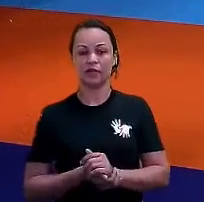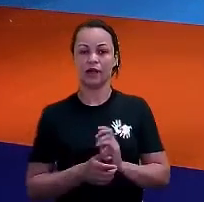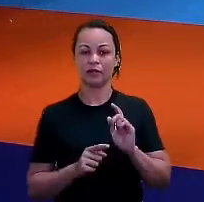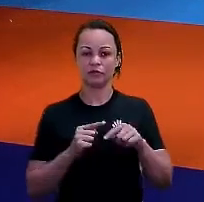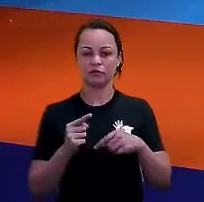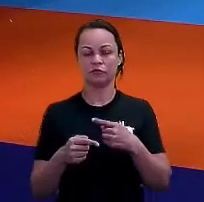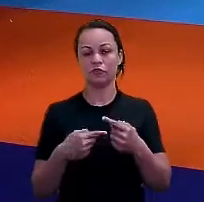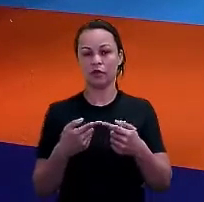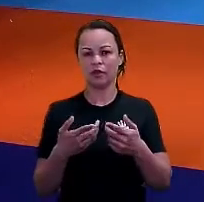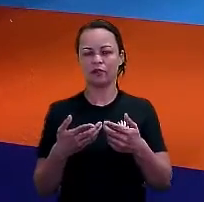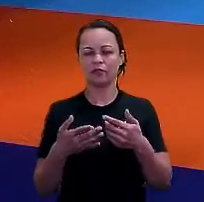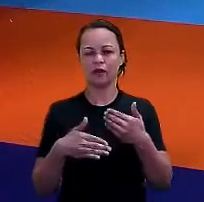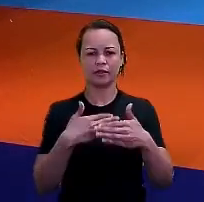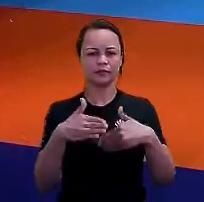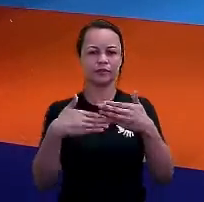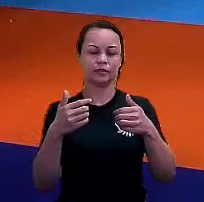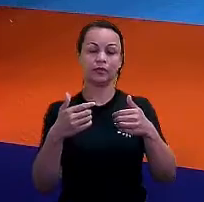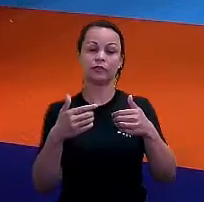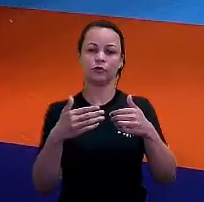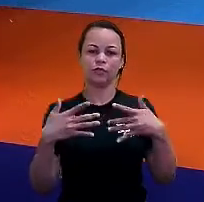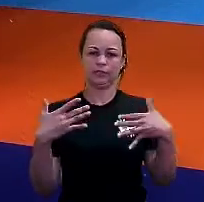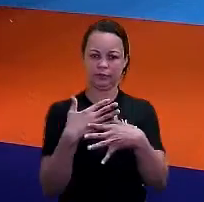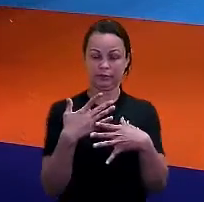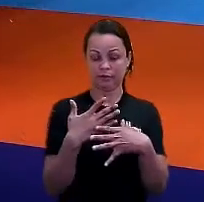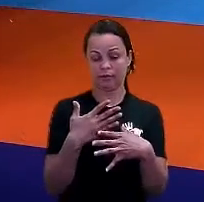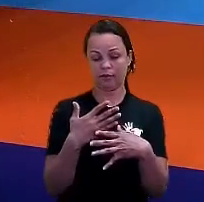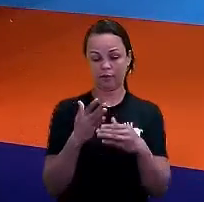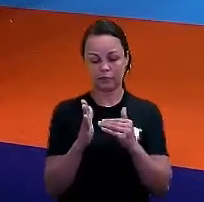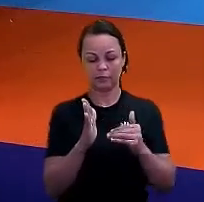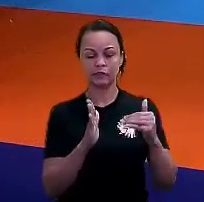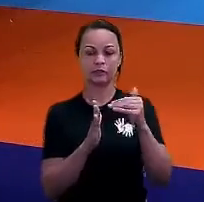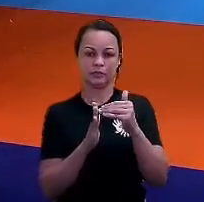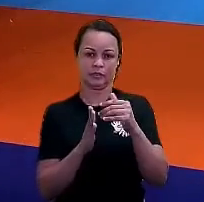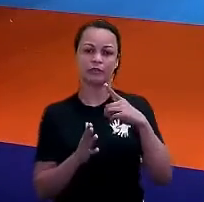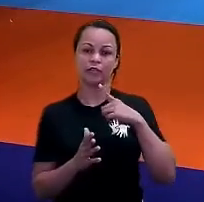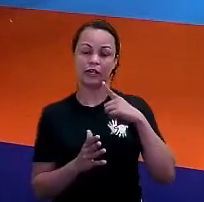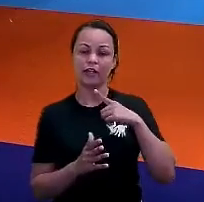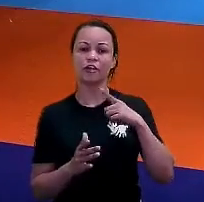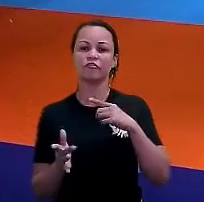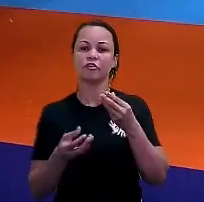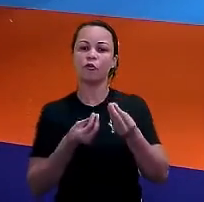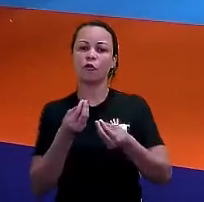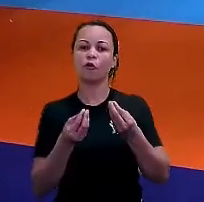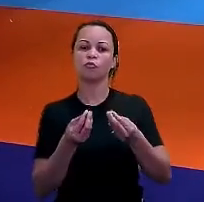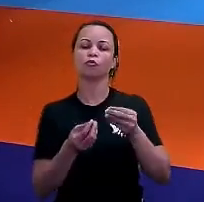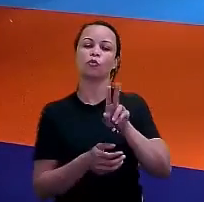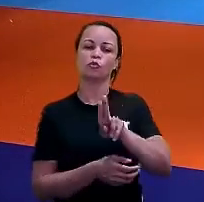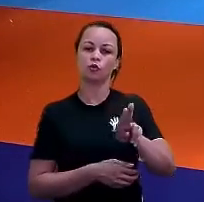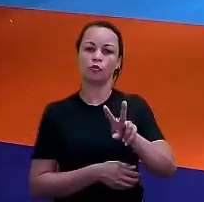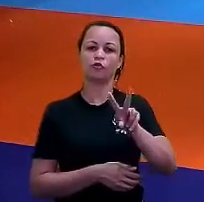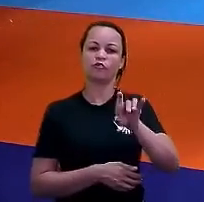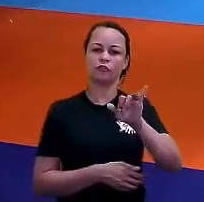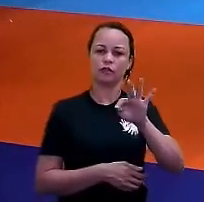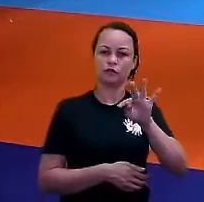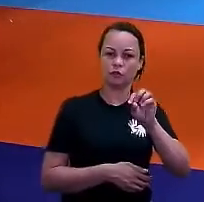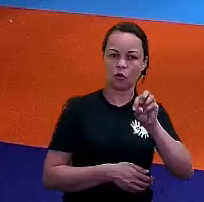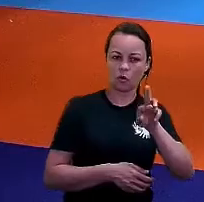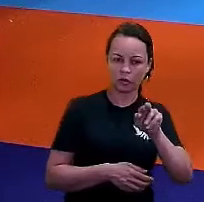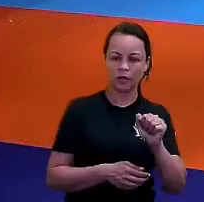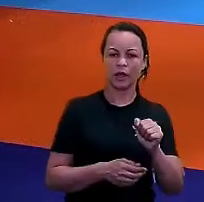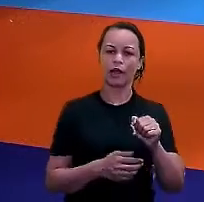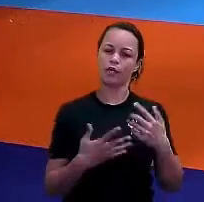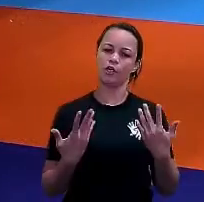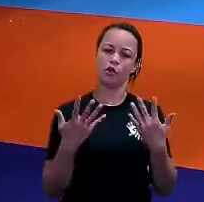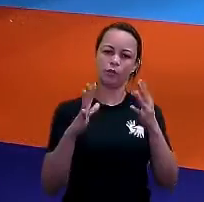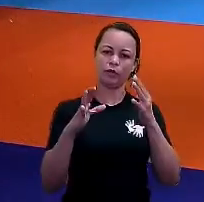assim oficialmente a categoria de cidade, aí passou a se chamar de Vitória, em homenagem à Batalha das